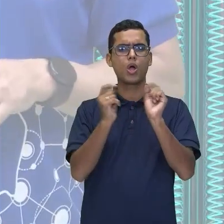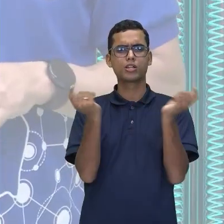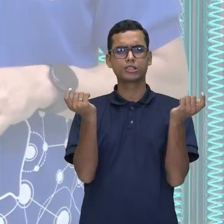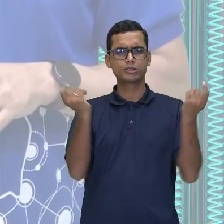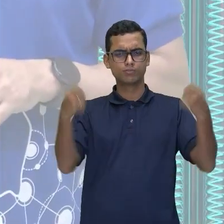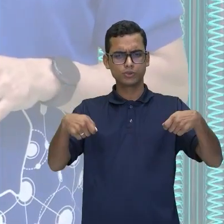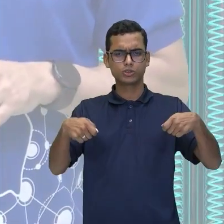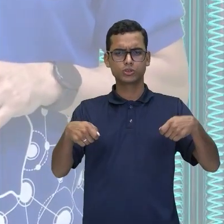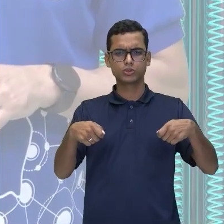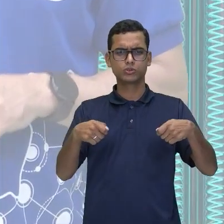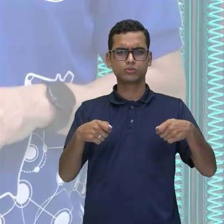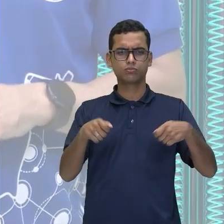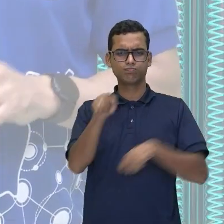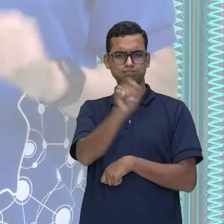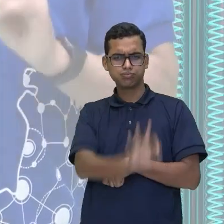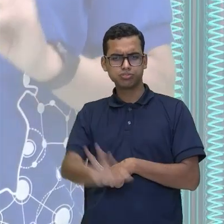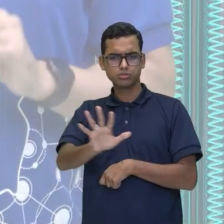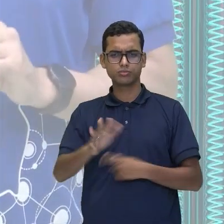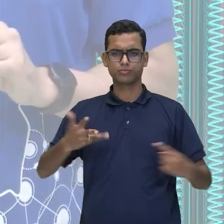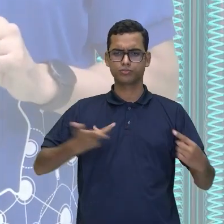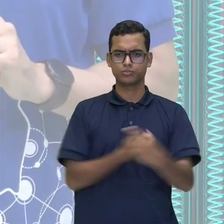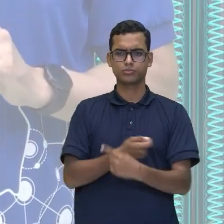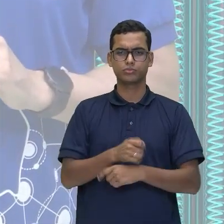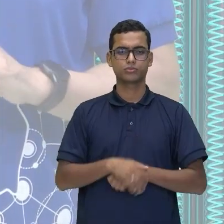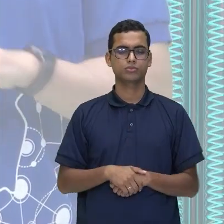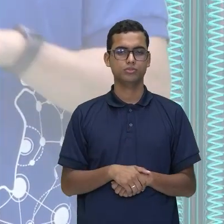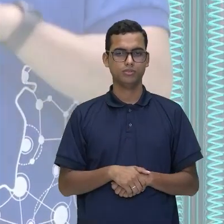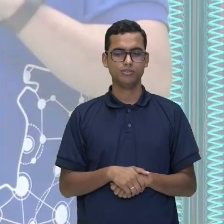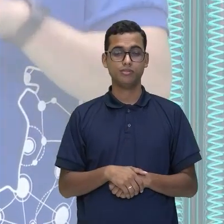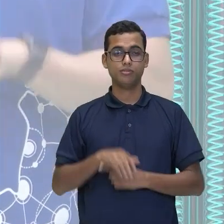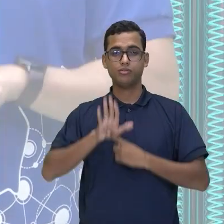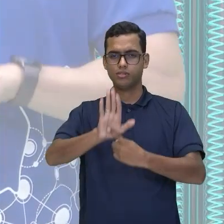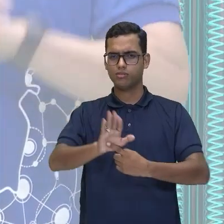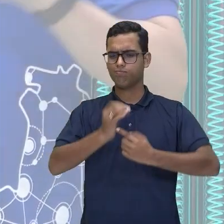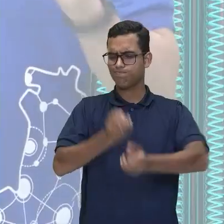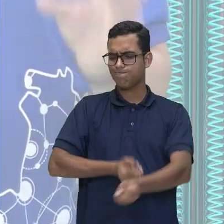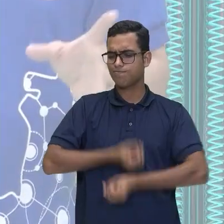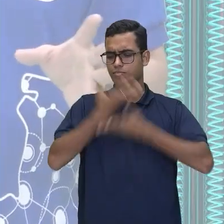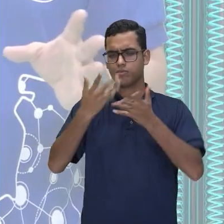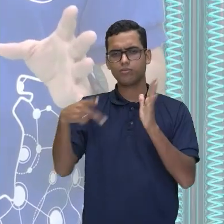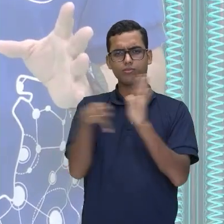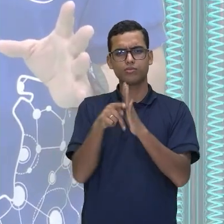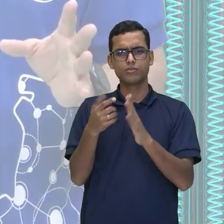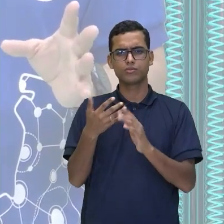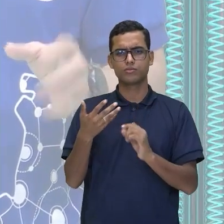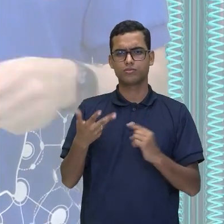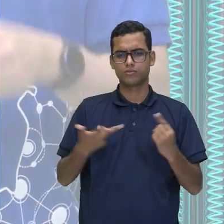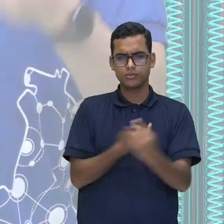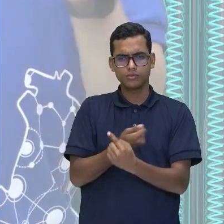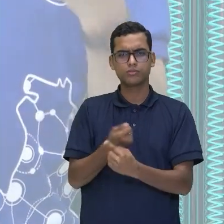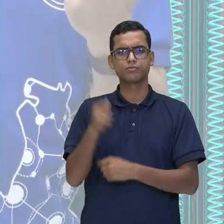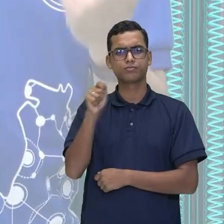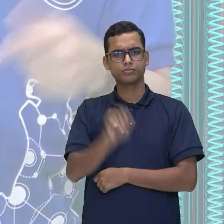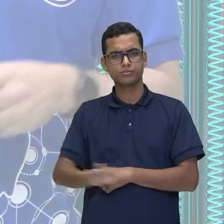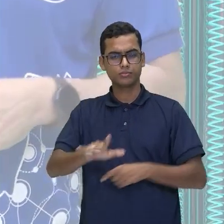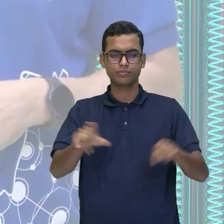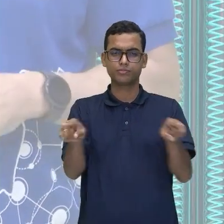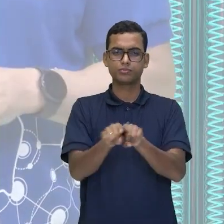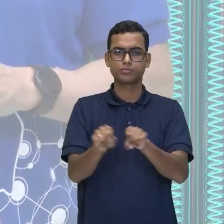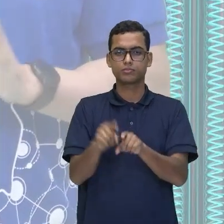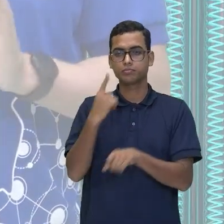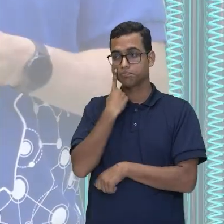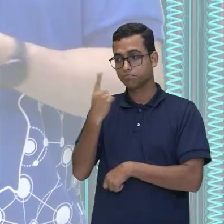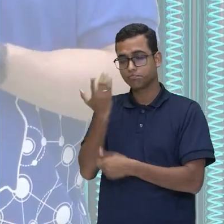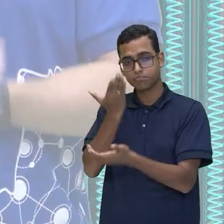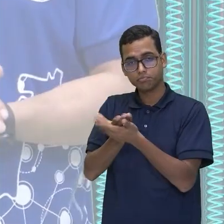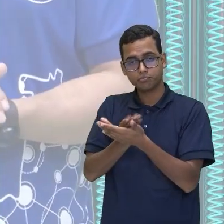geral. To express a possibility. Para expressar possibilidade, in general, quer dizer de modo geral. Então, nós já vimos sobre pedido, agora